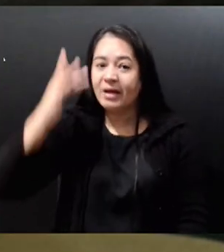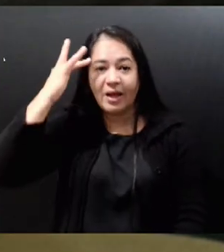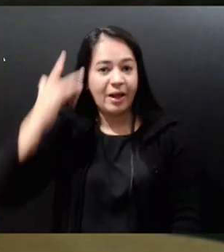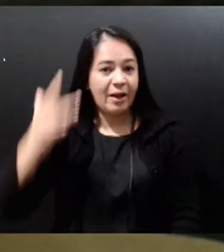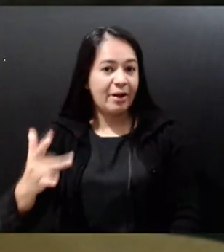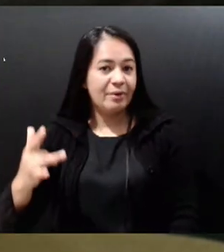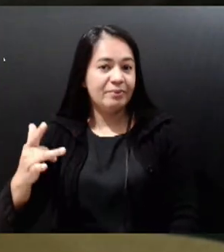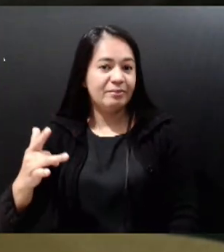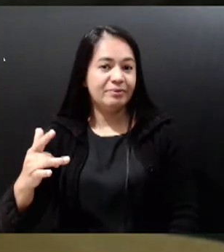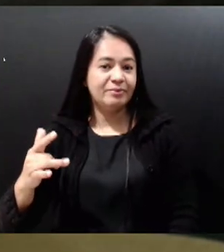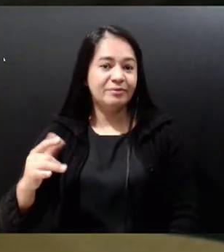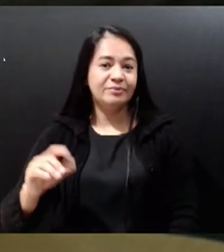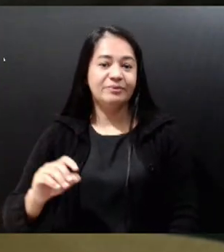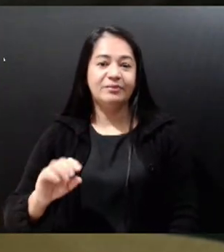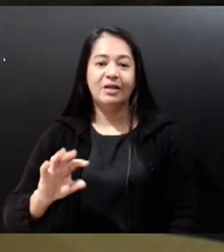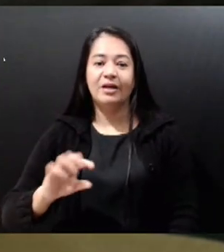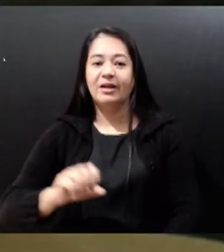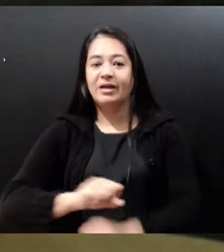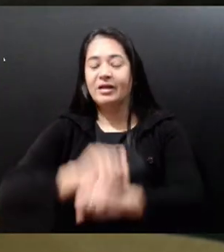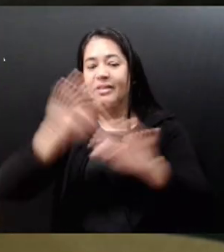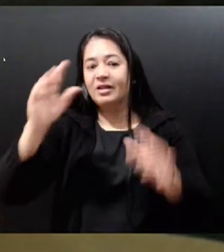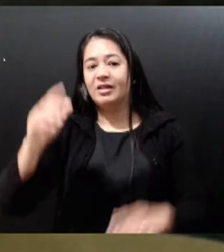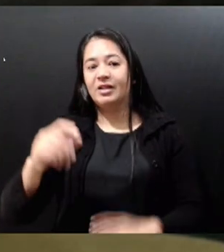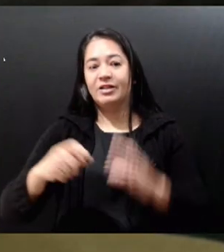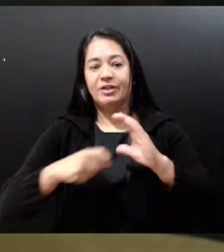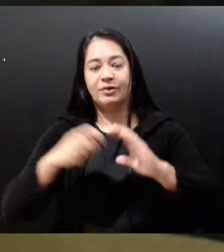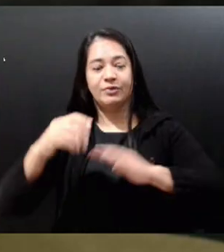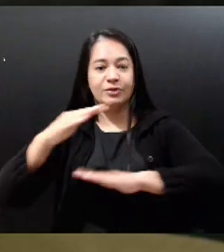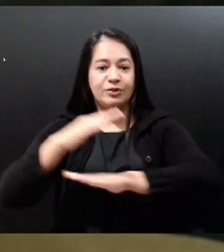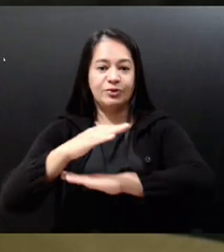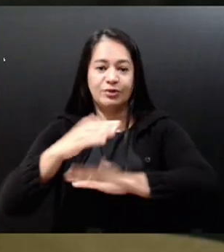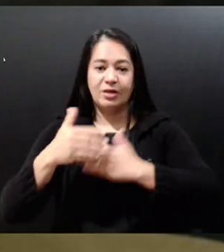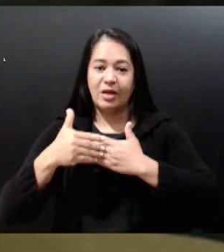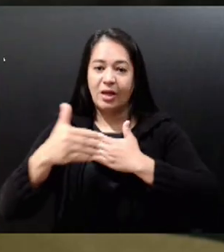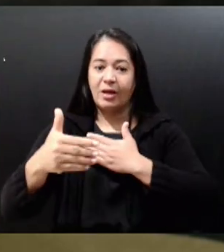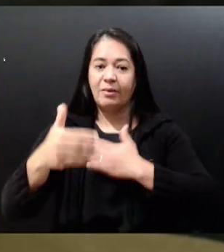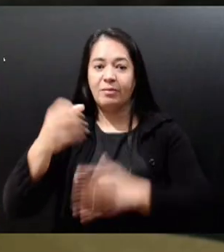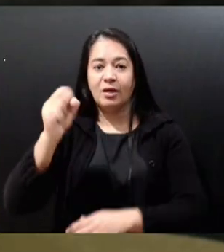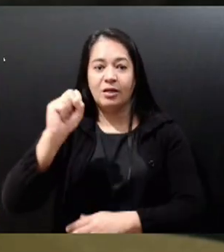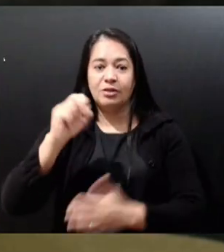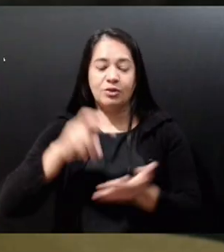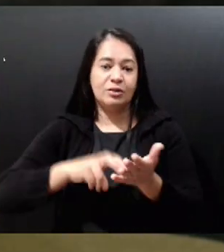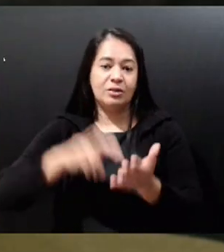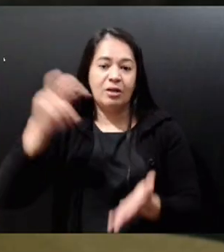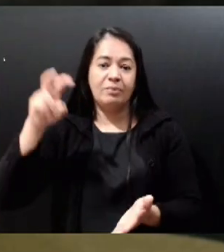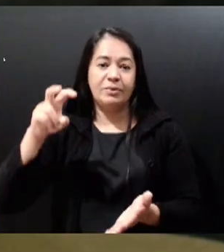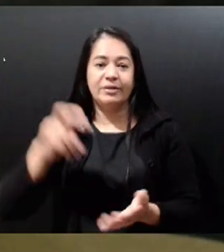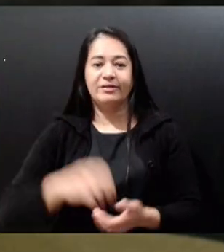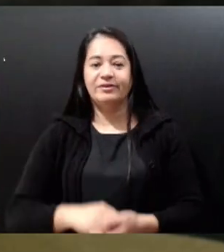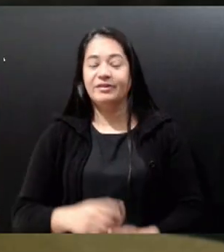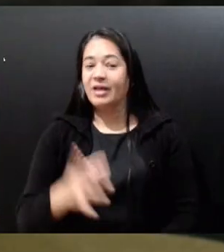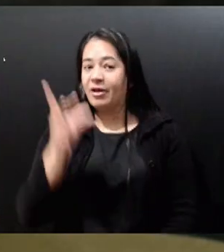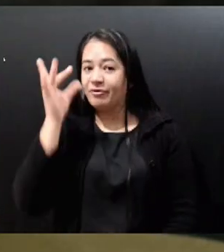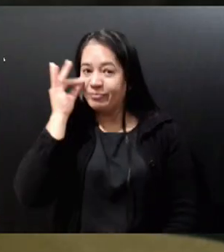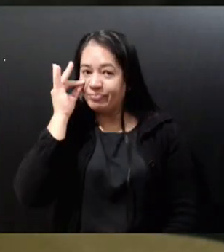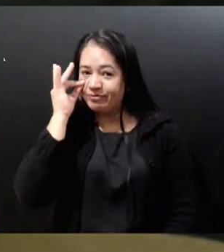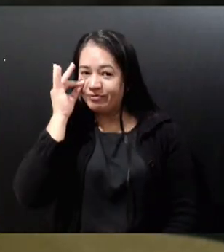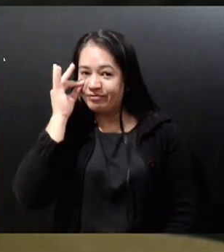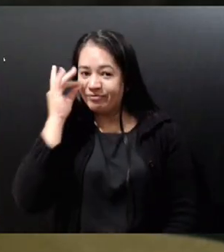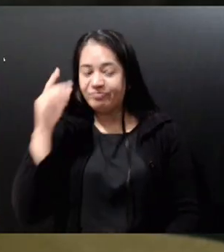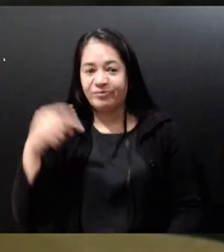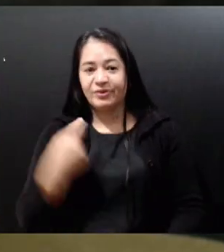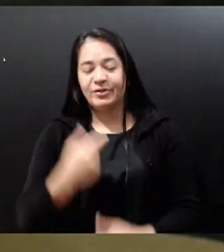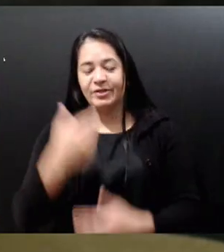claro, mais uma edição do nosso Estúdio Câmara a partir das 8 da manhã, ao vivo, né? Então a gente agradece aí a